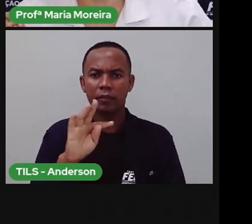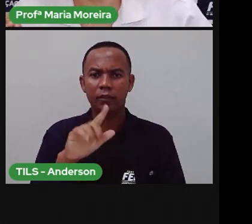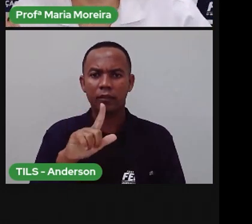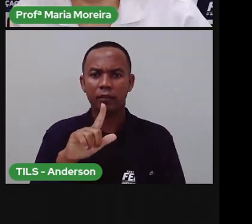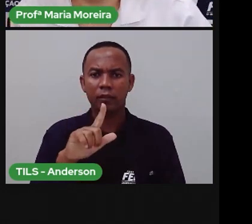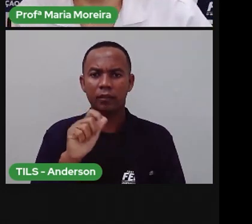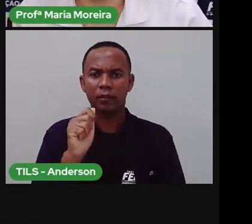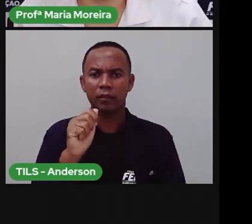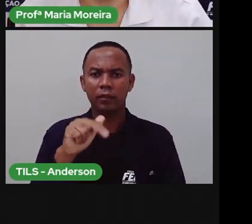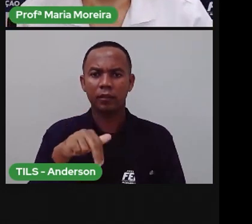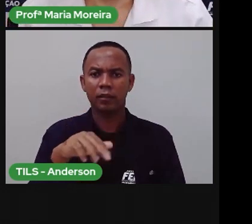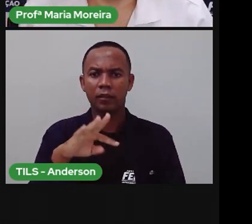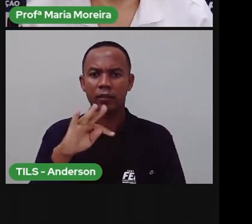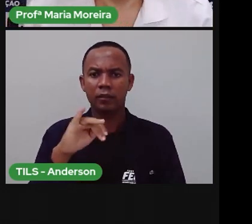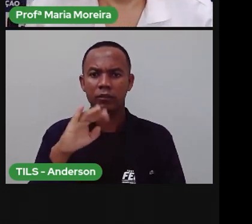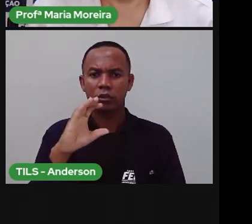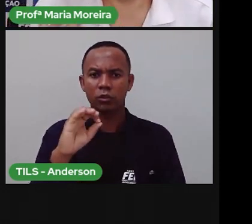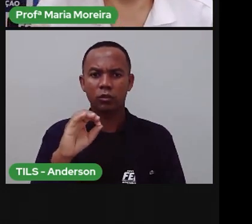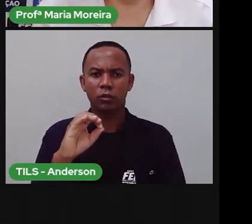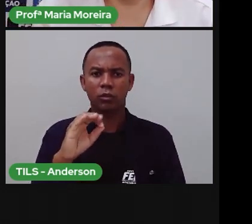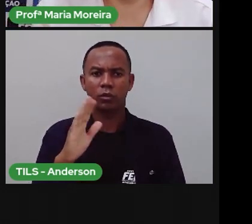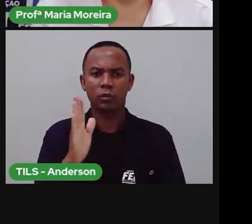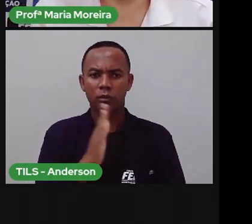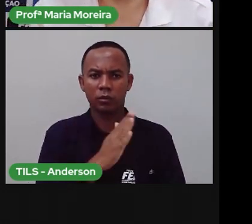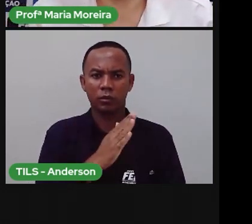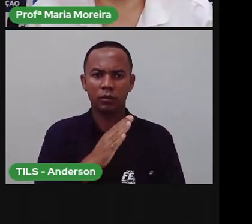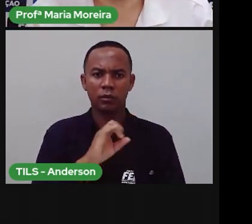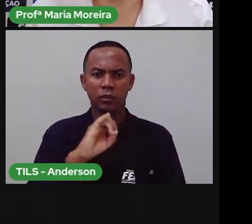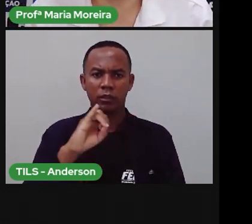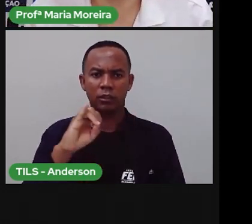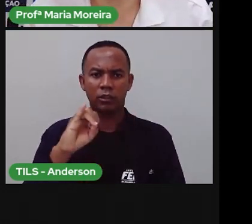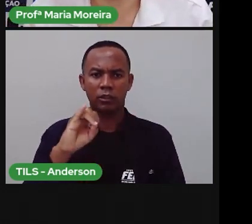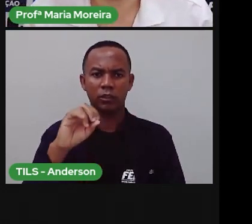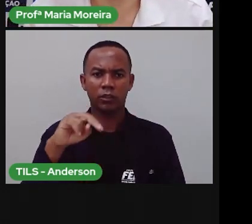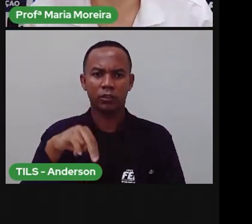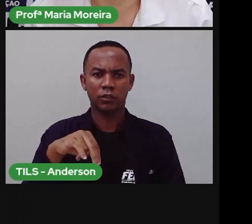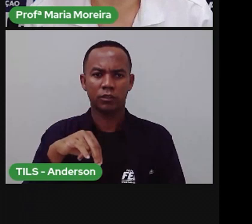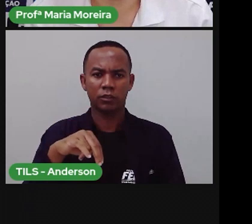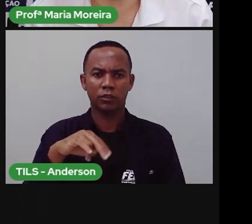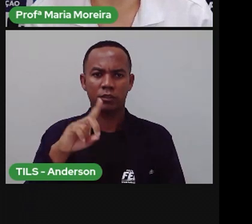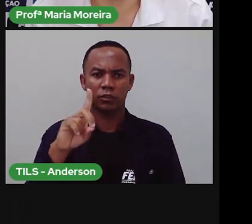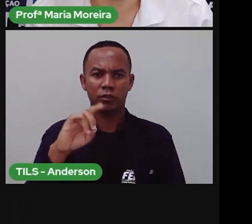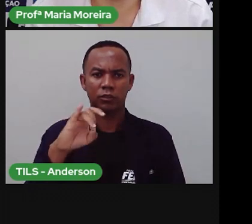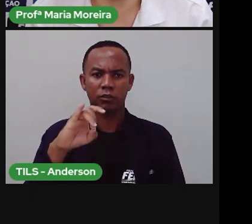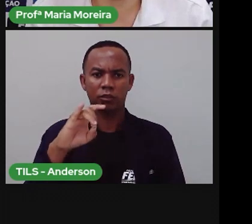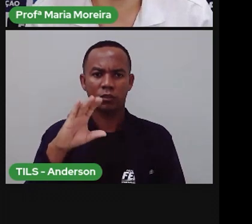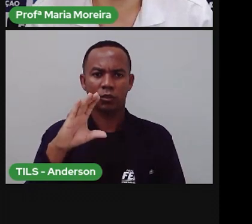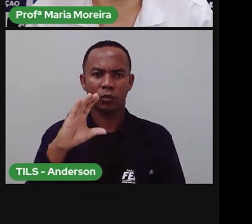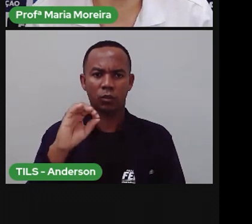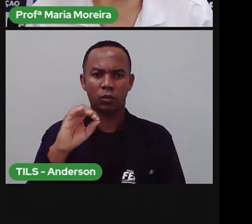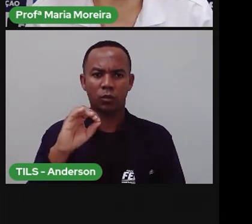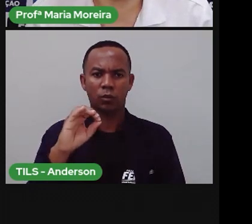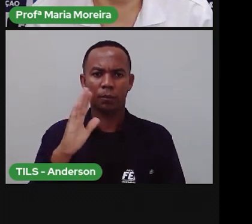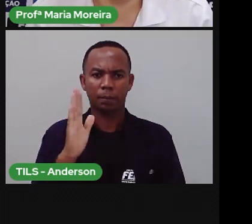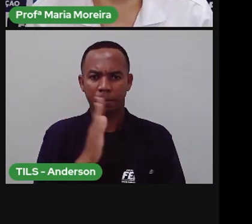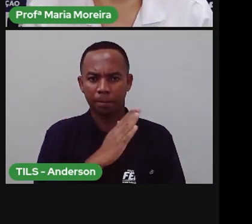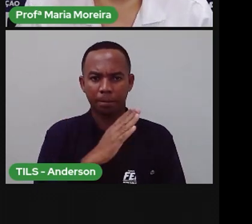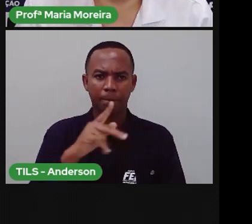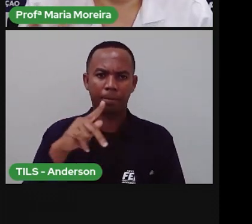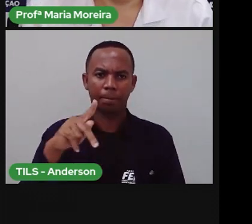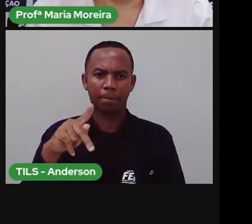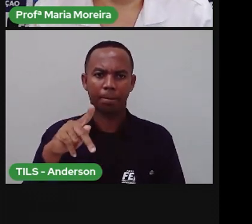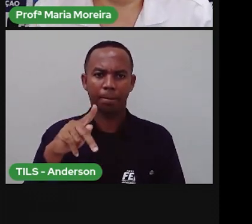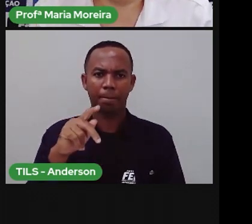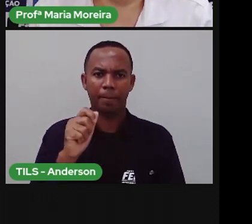Glacial Antártico. Bom, embora os dois últimos não sejam mais considerados como oceanos, e sim como grandes mares, porque